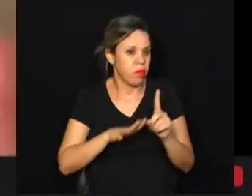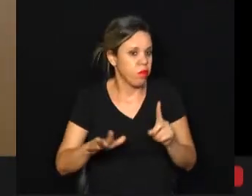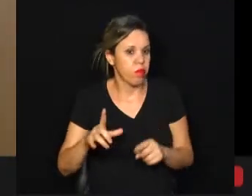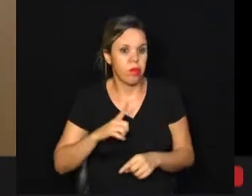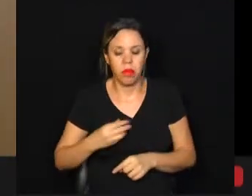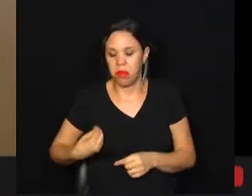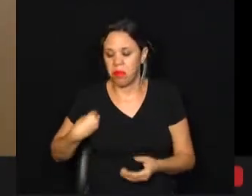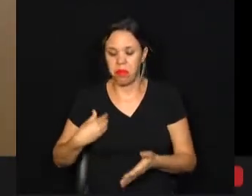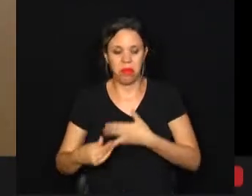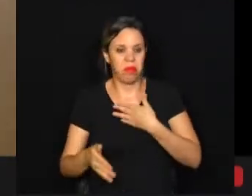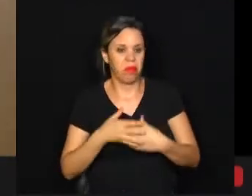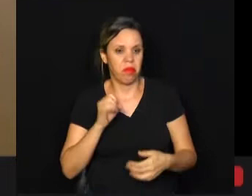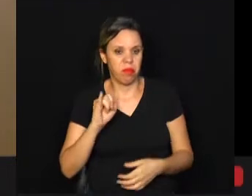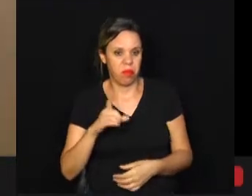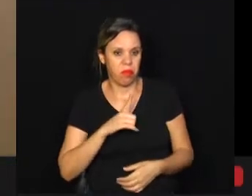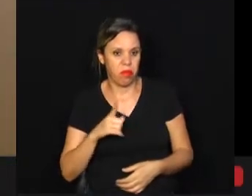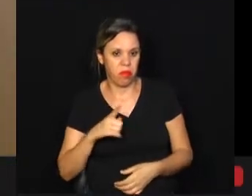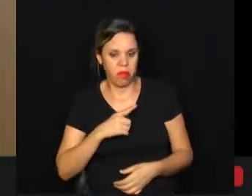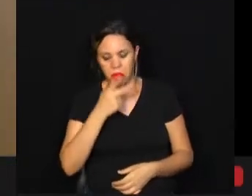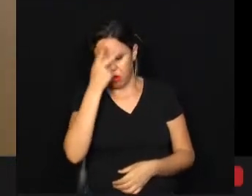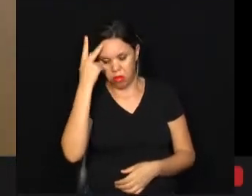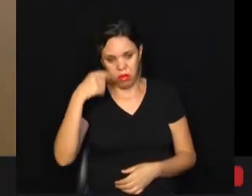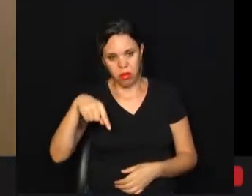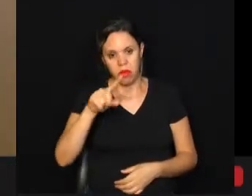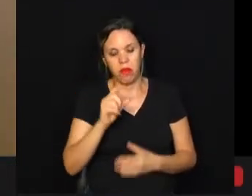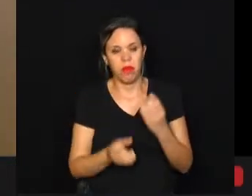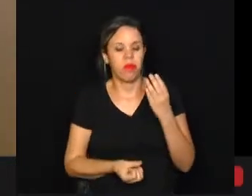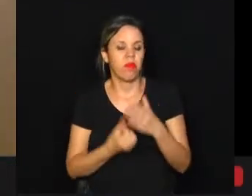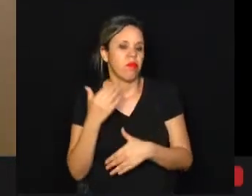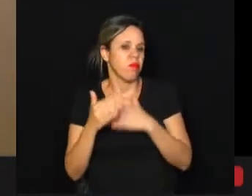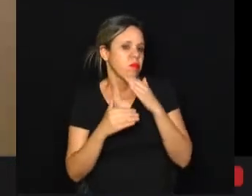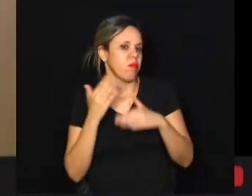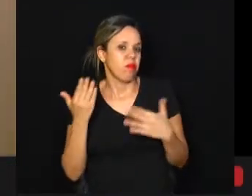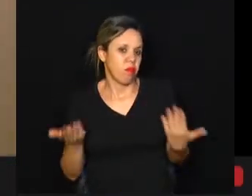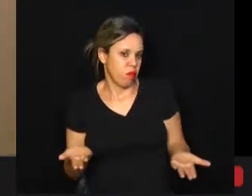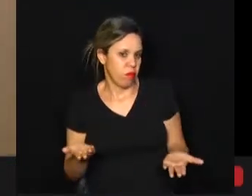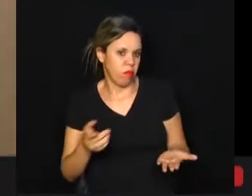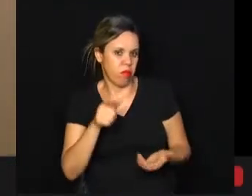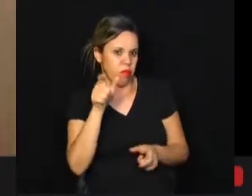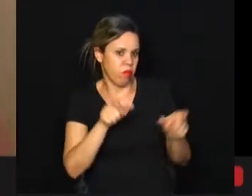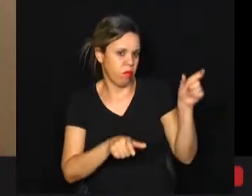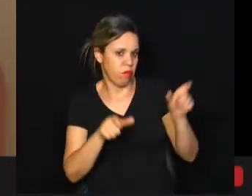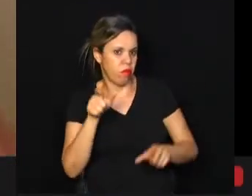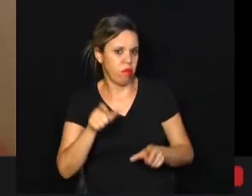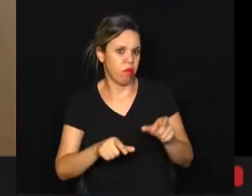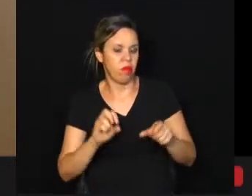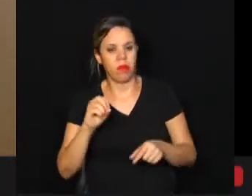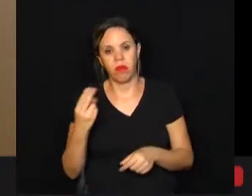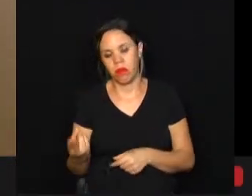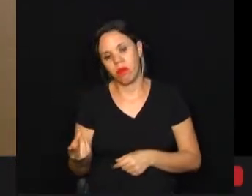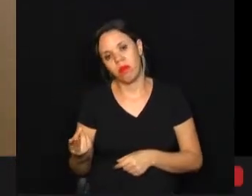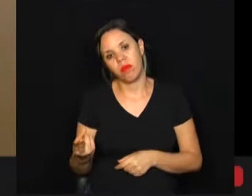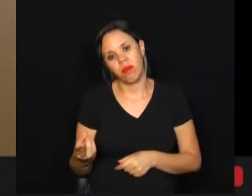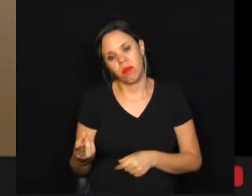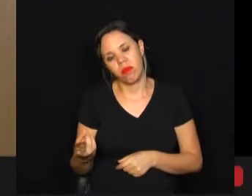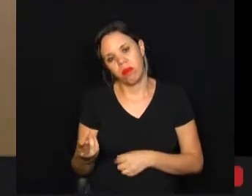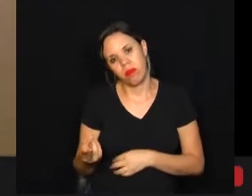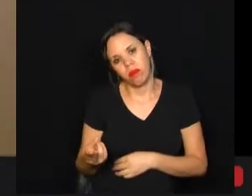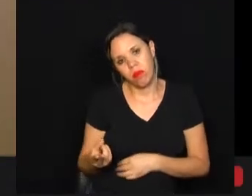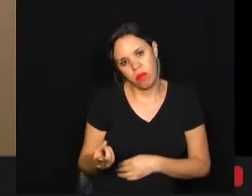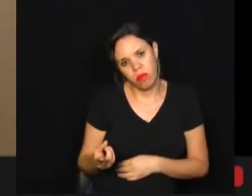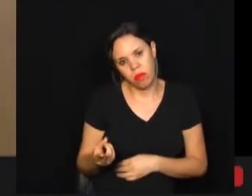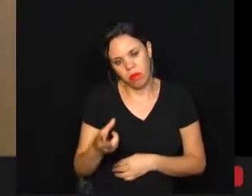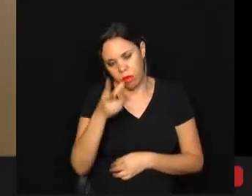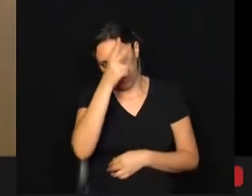independentemente das pessoas que a constroem. E essas pessoas Ou elas estão no campo